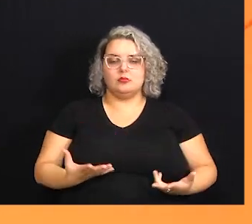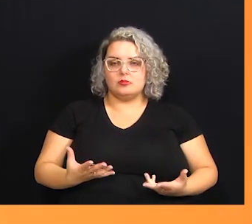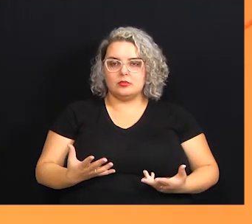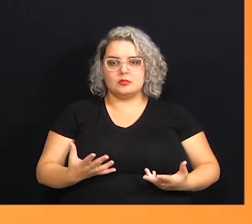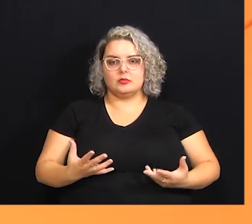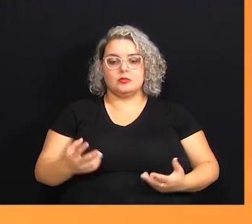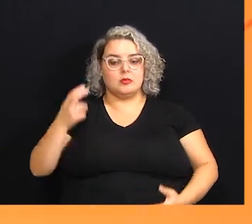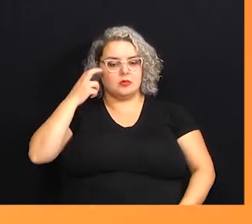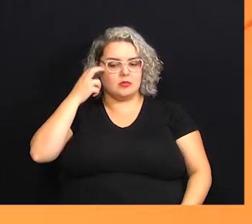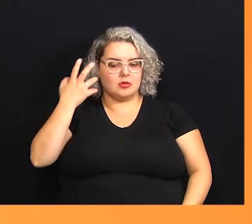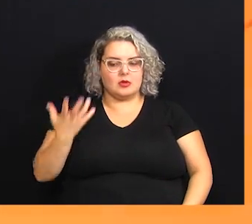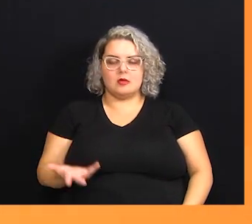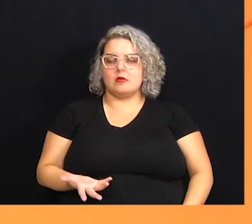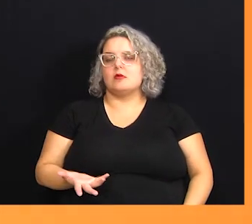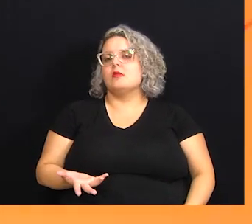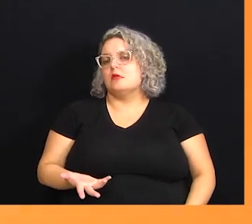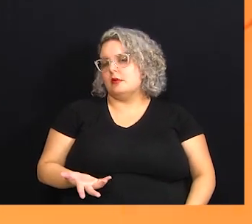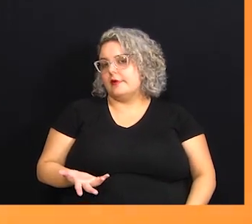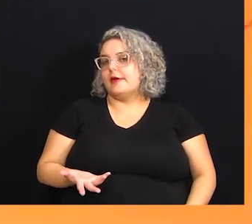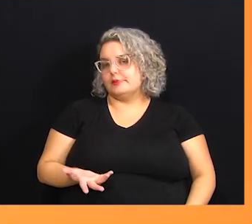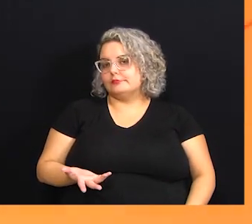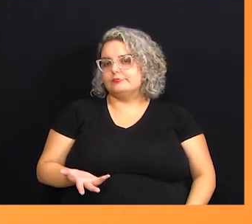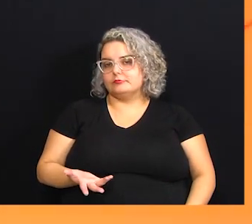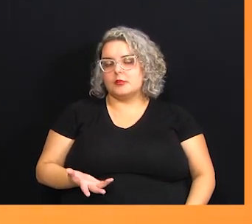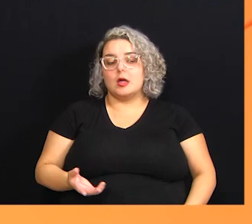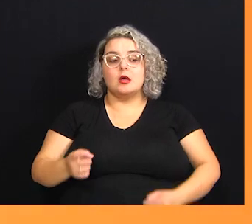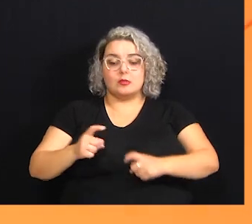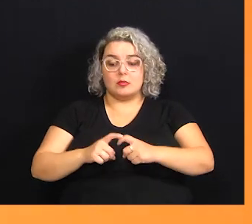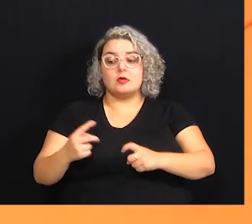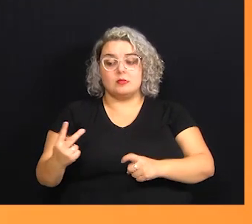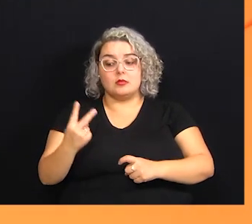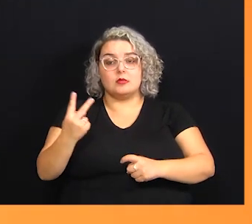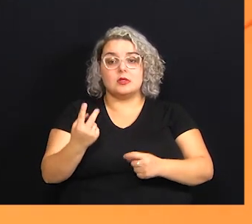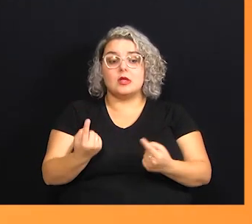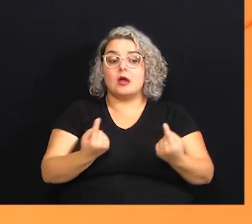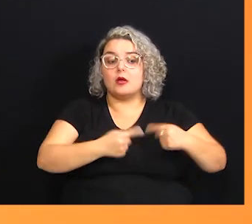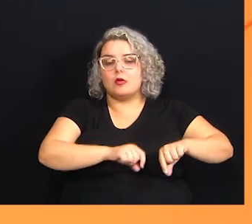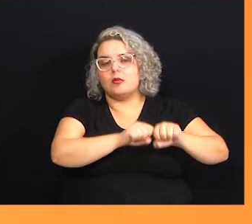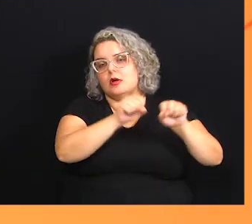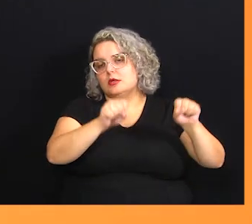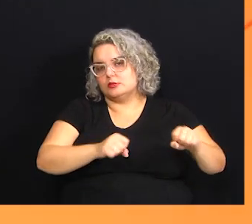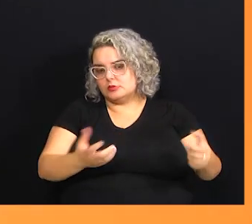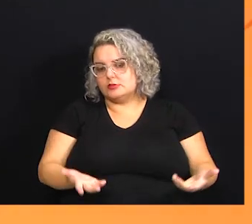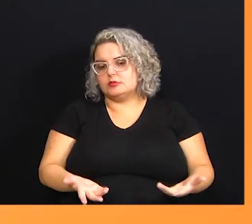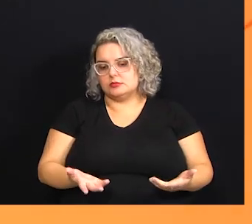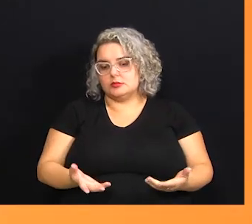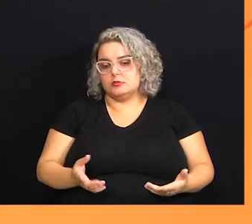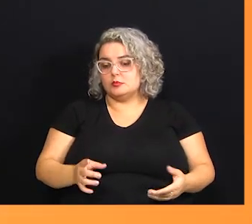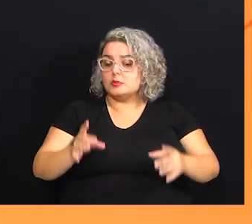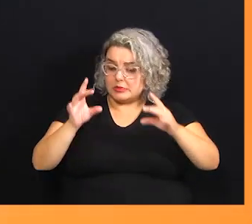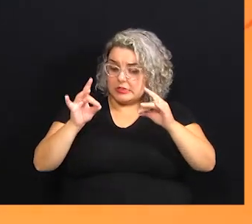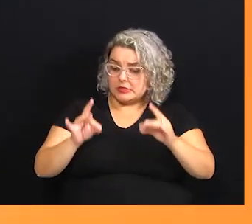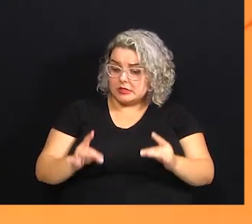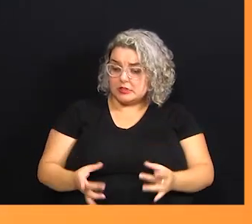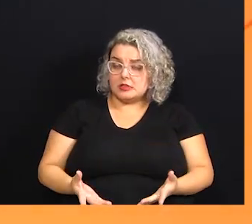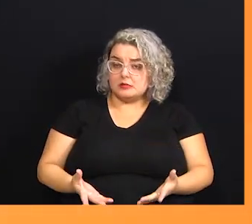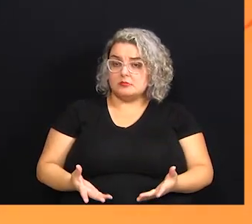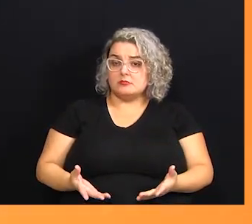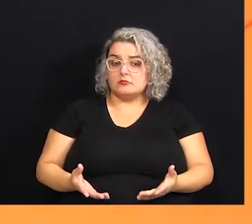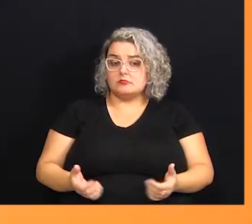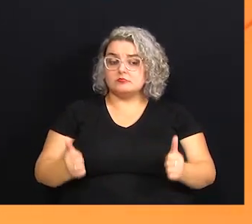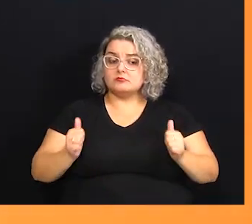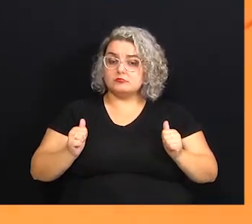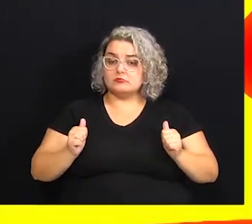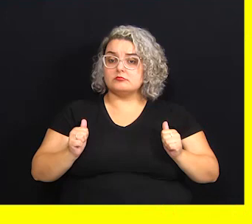Então, é um médico que gostava de ser subordinado, que via algum valor em ir contra o sistema. Então é uma versão, por definição,